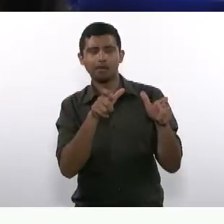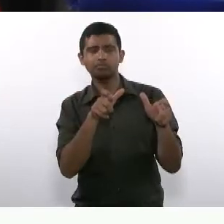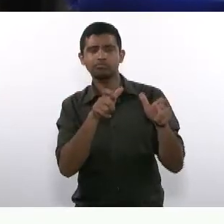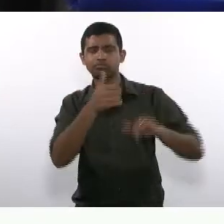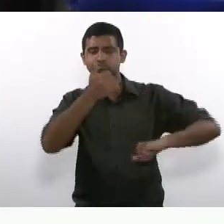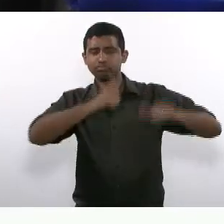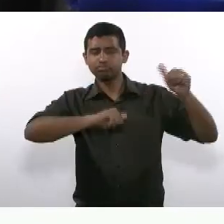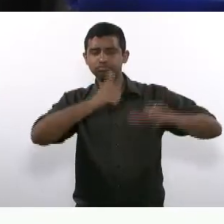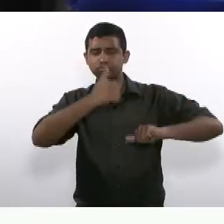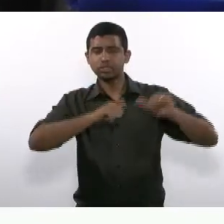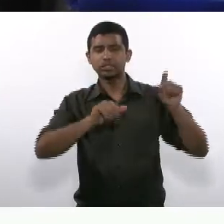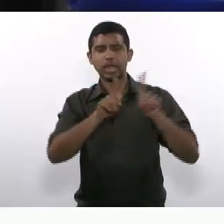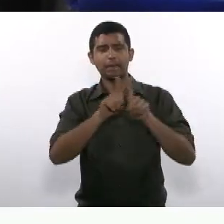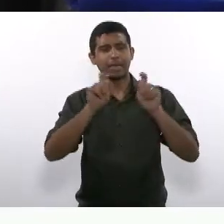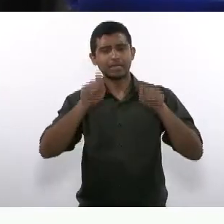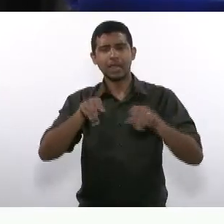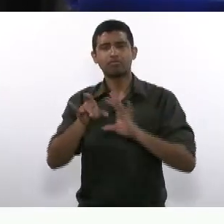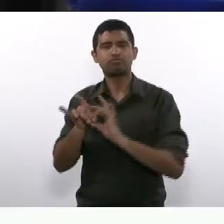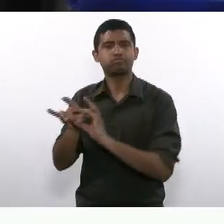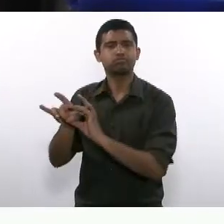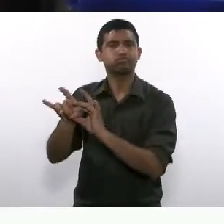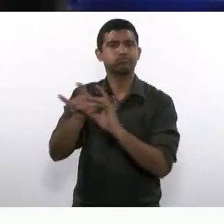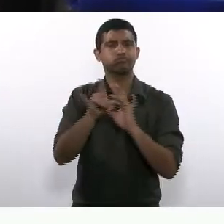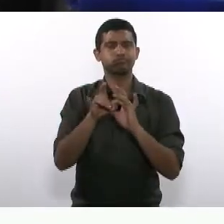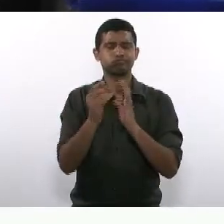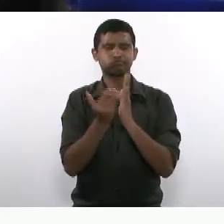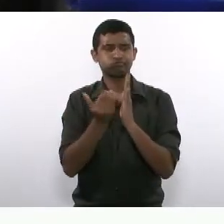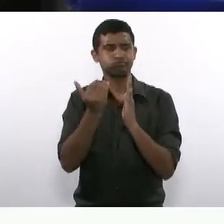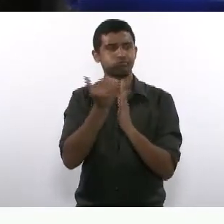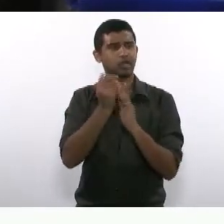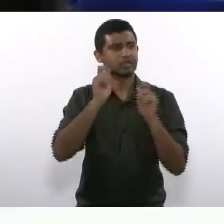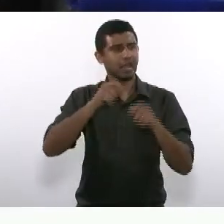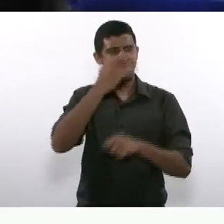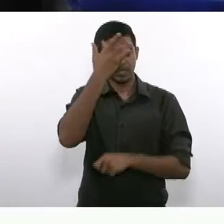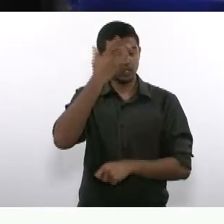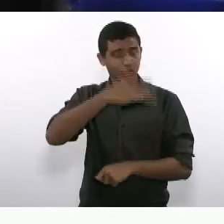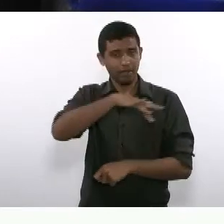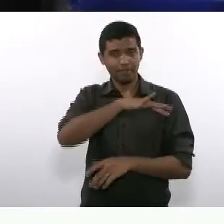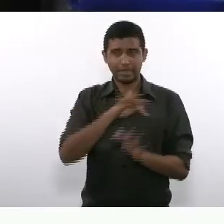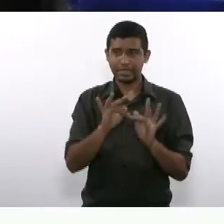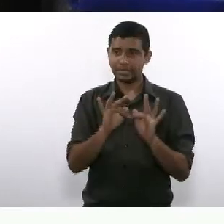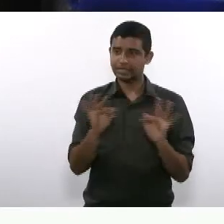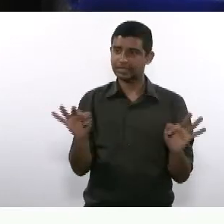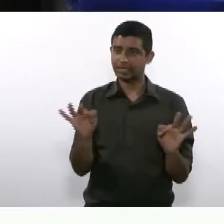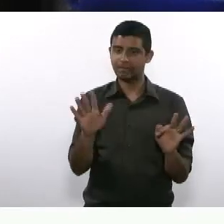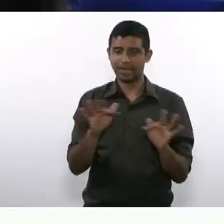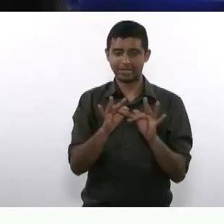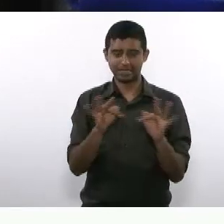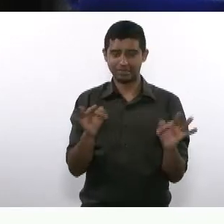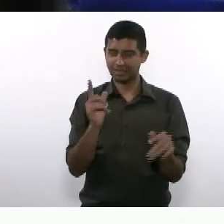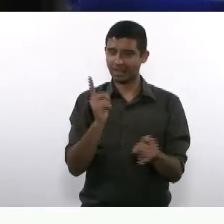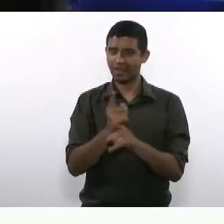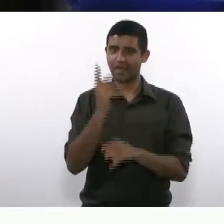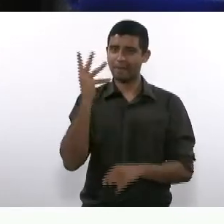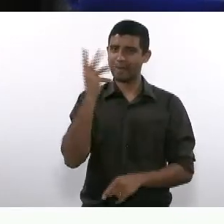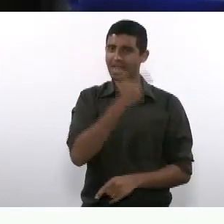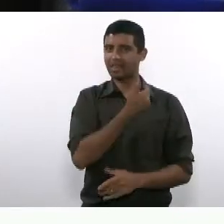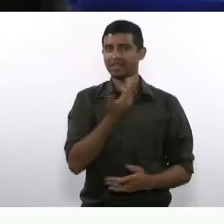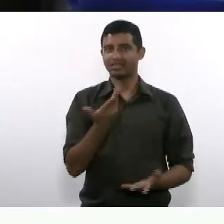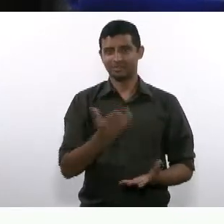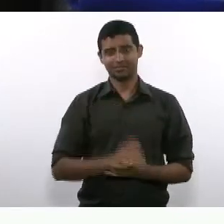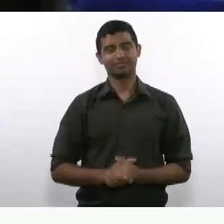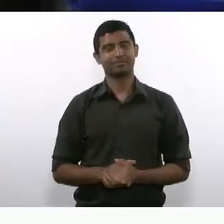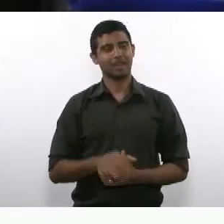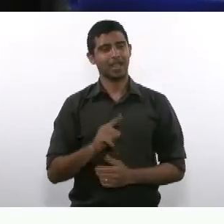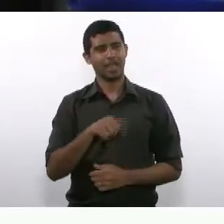possa atribuir potência àquilo que pode ser visto como algo simples, mas é na simplicidade que a beleza se encontra. Esse tem